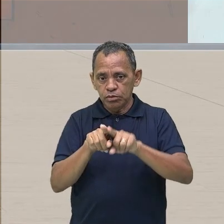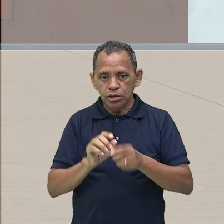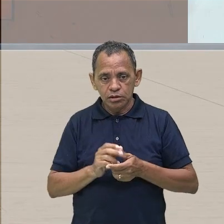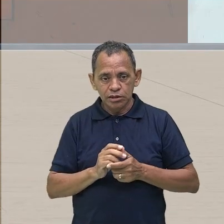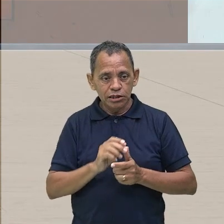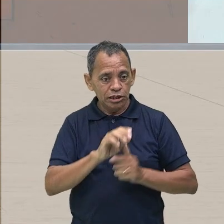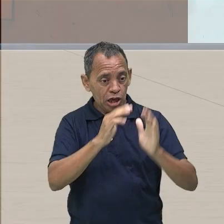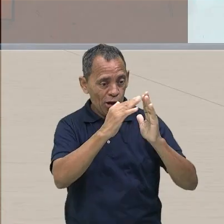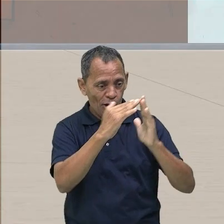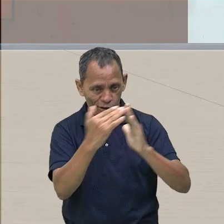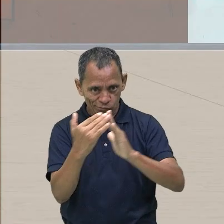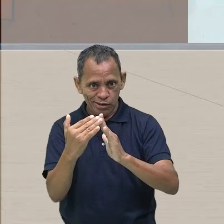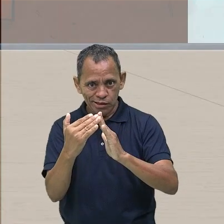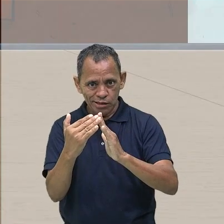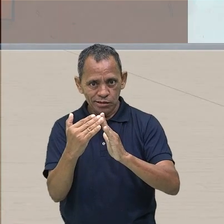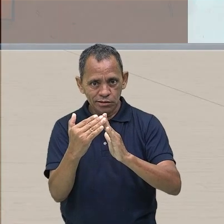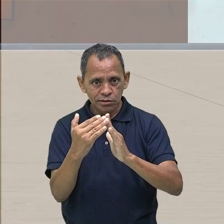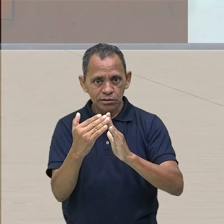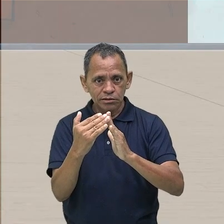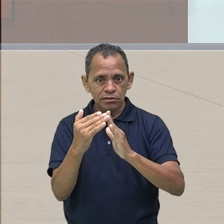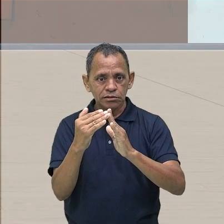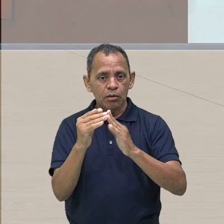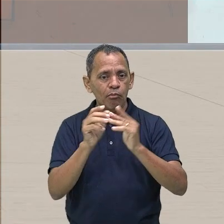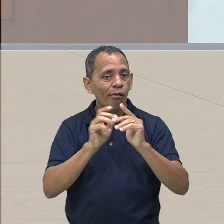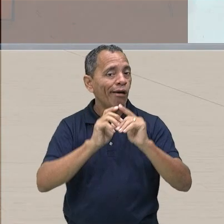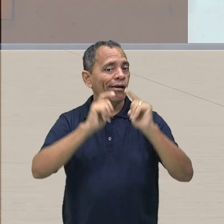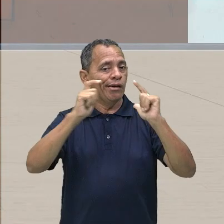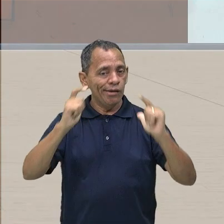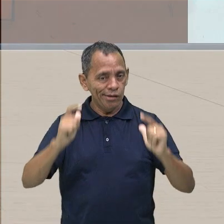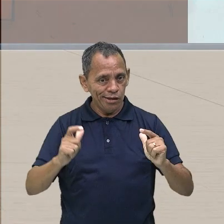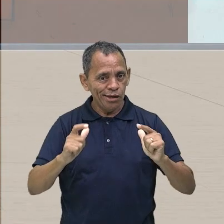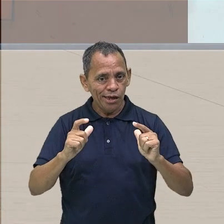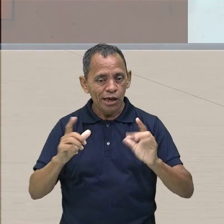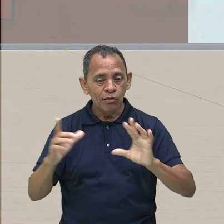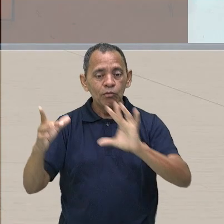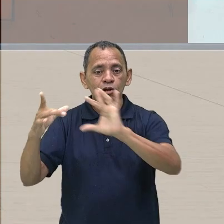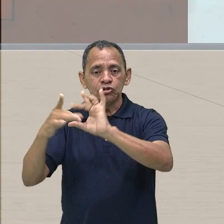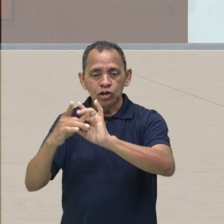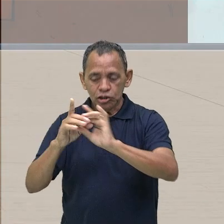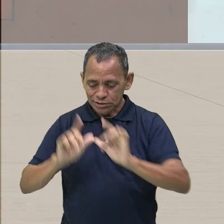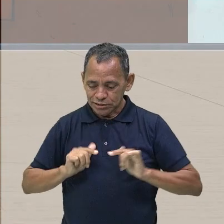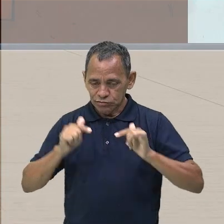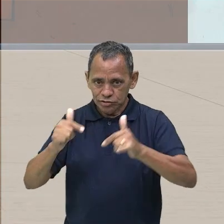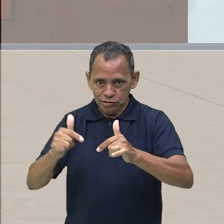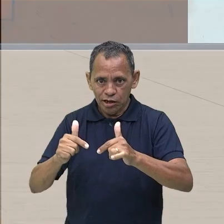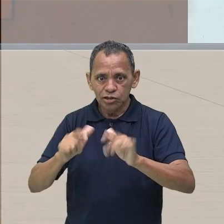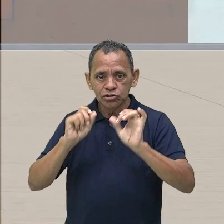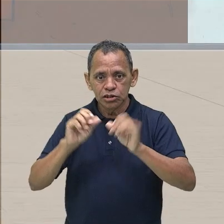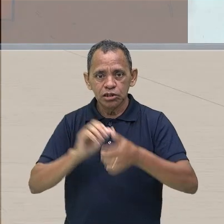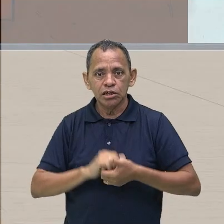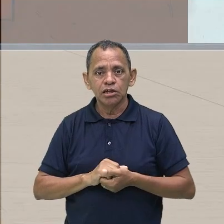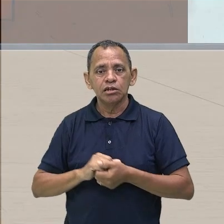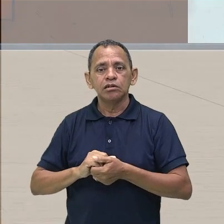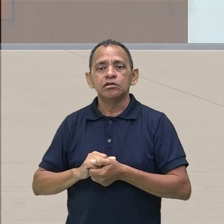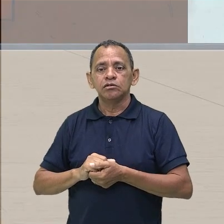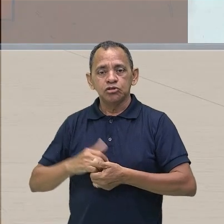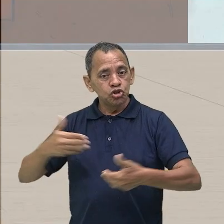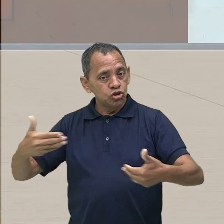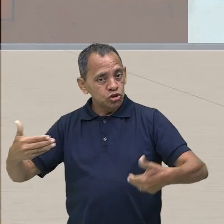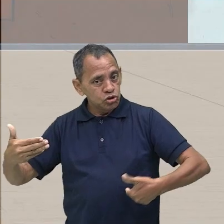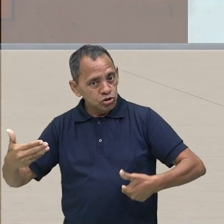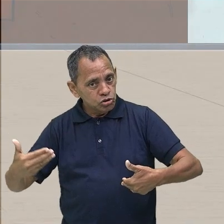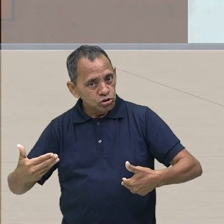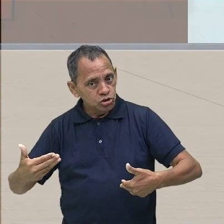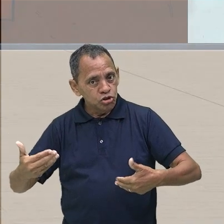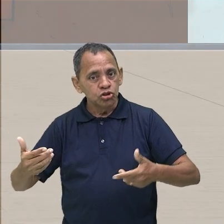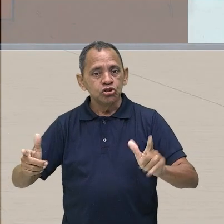parte, vai estar ligado ali a atividades de bens, as atividades de serviços, que normalmente